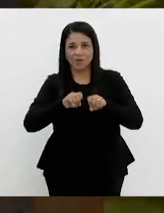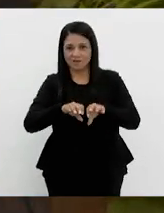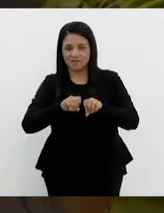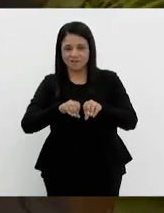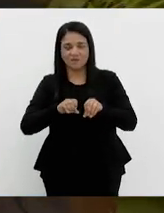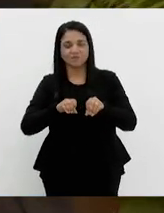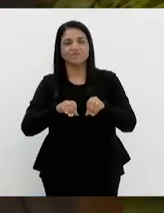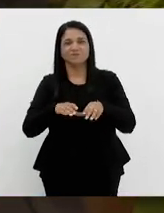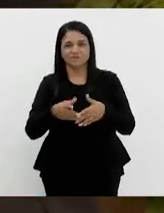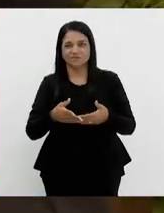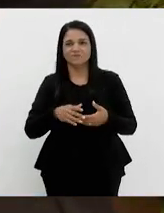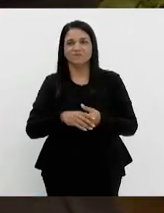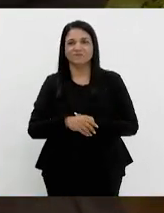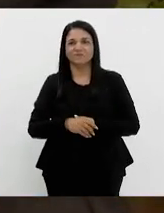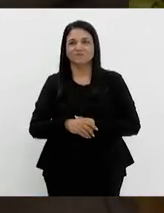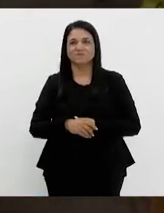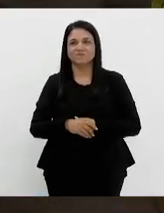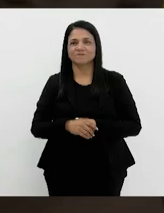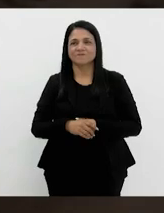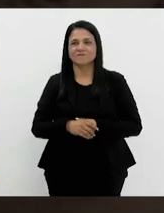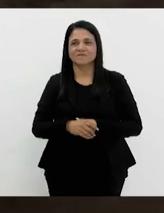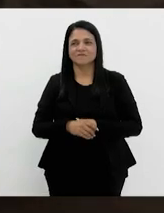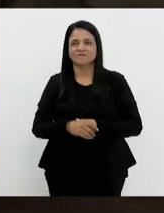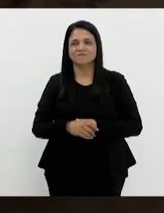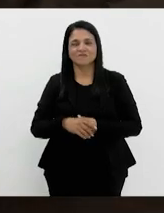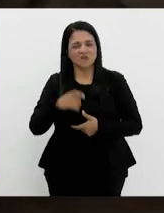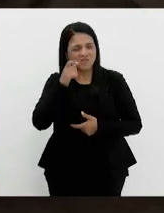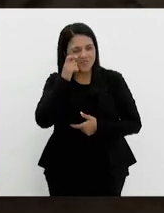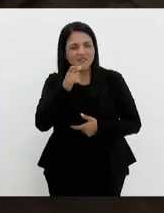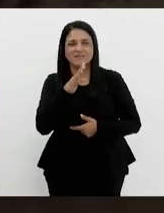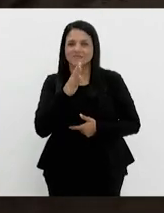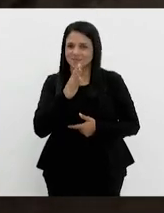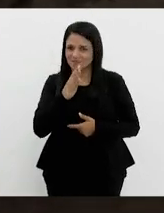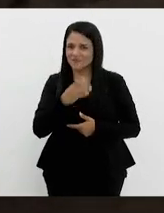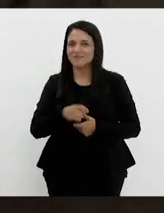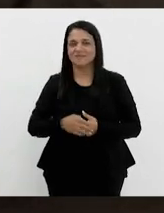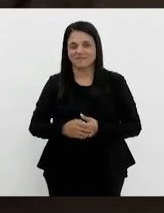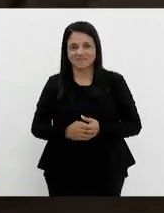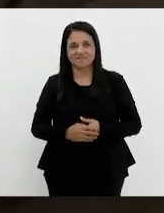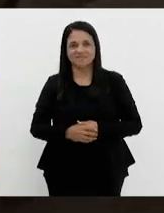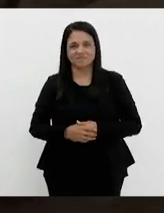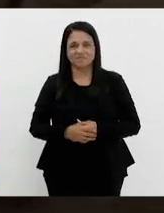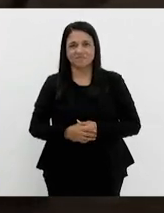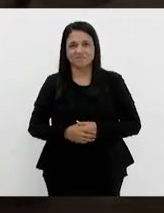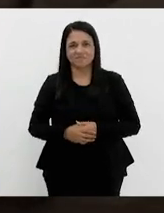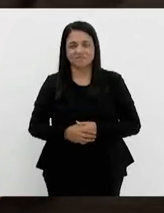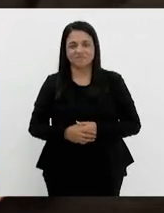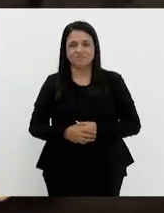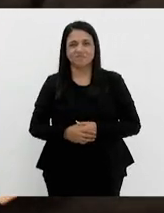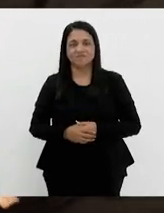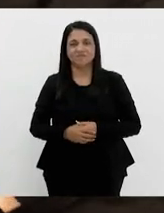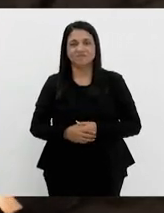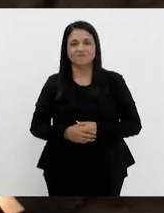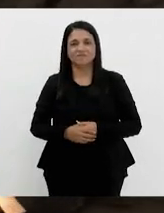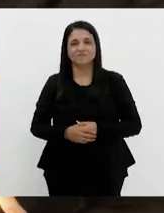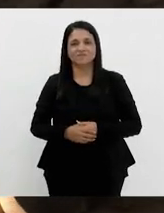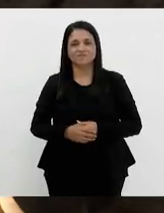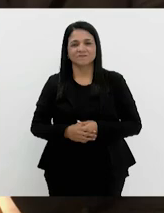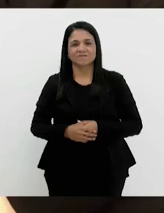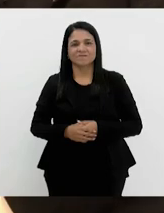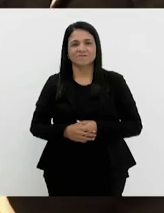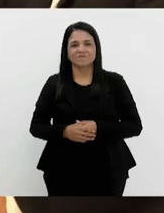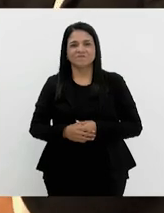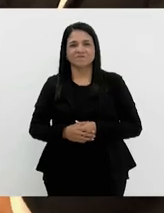Padre thgo interesse em conhecer certo muito bem agora no item Urban 20 o